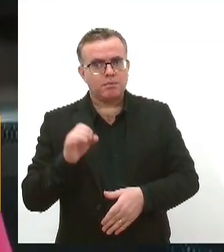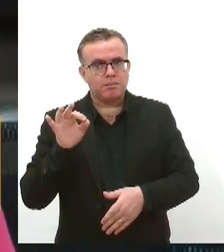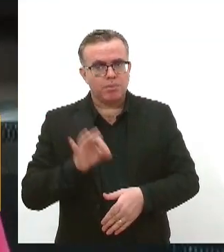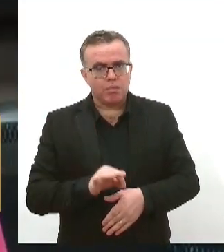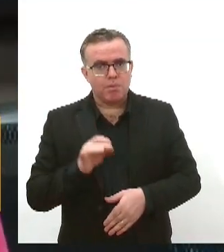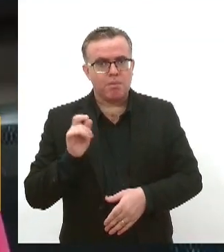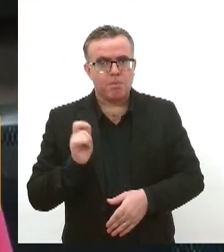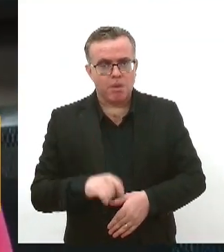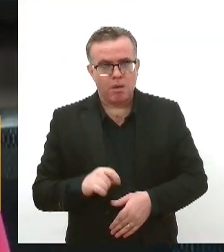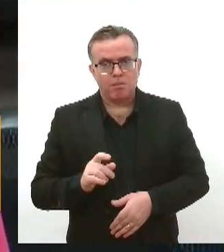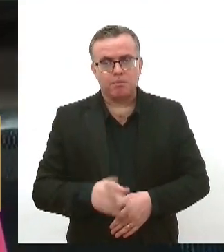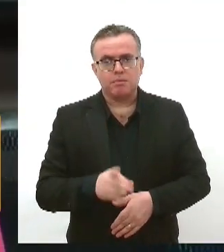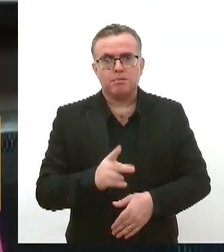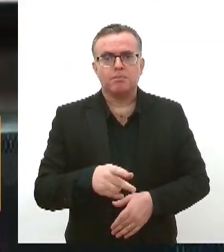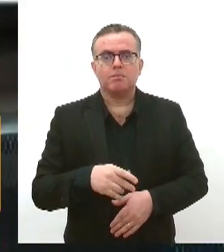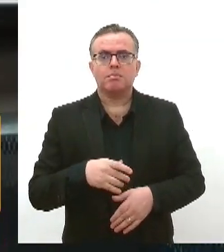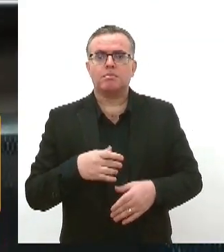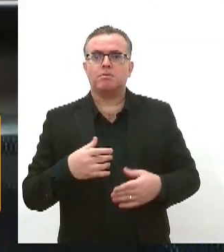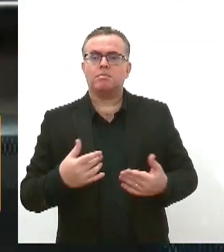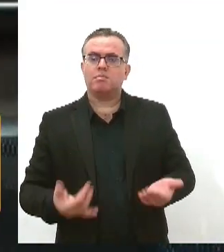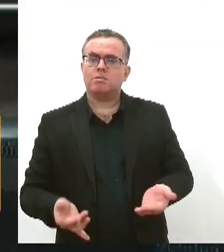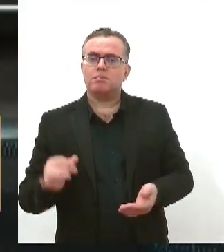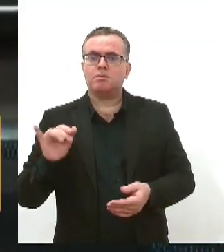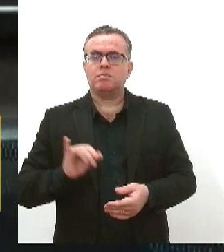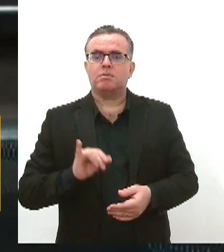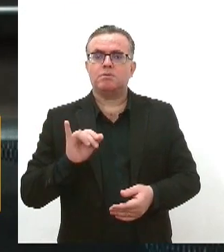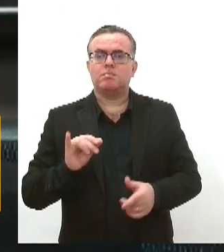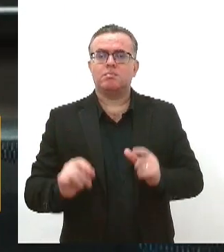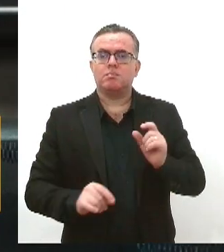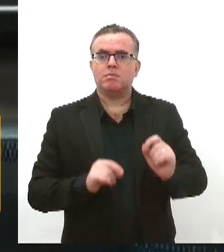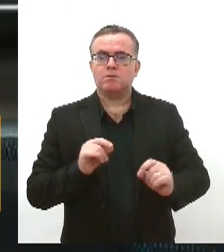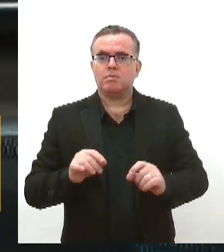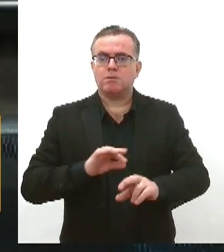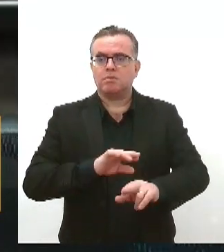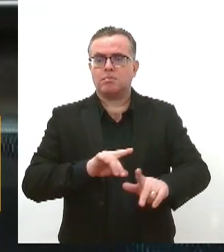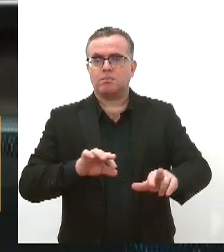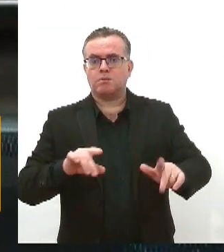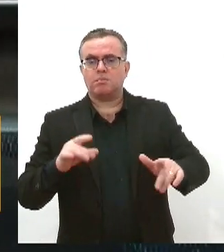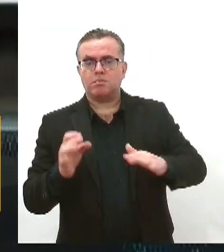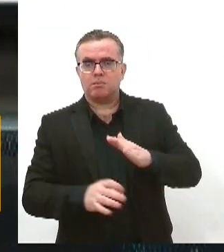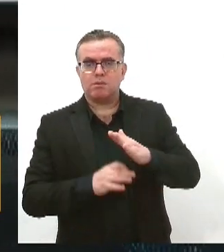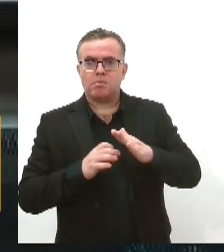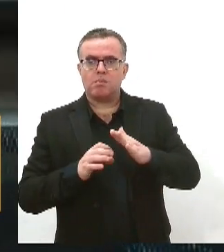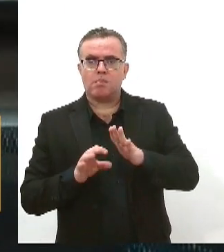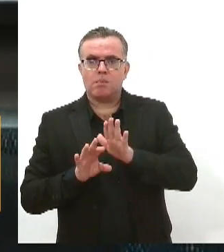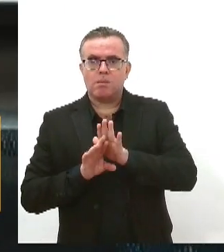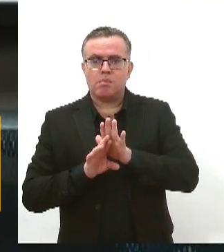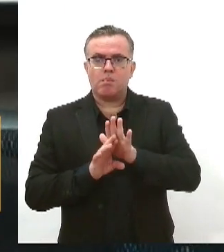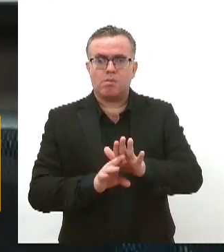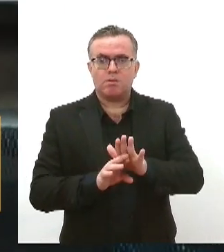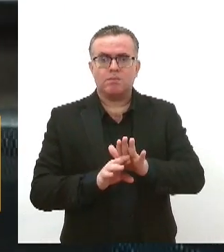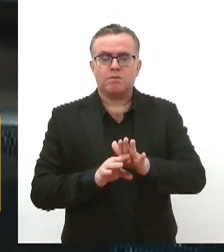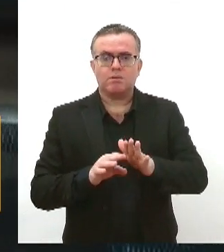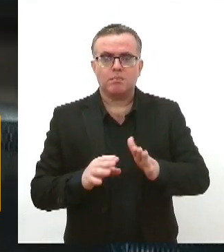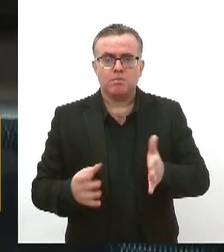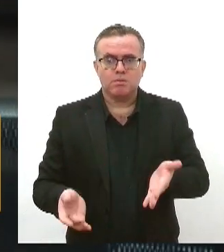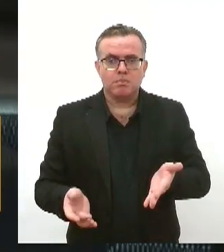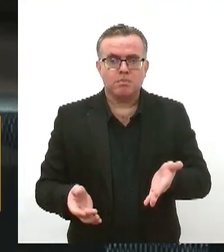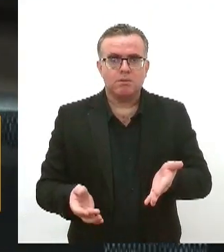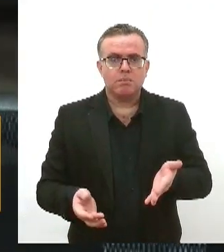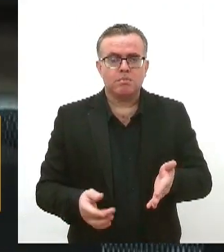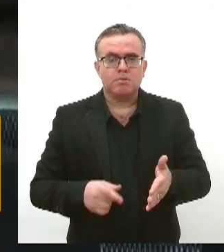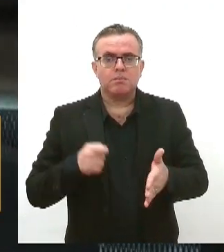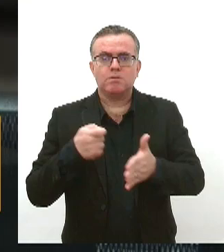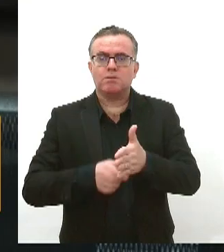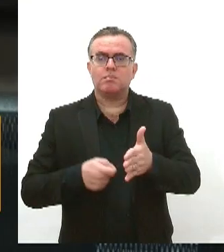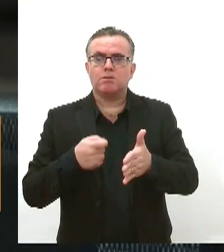ICMS. Importante esse contato, vieram vários empresários representando várias instituições para pleitear realmente que o ICMS se mantenha